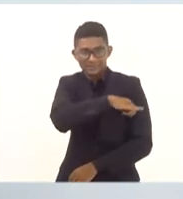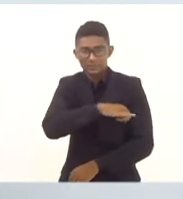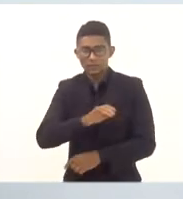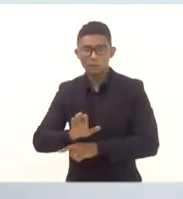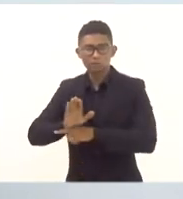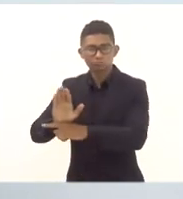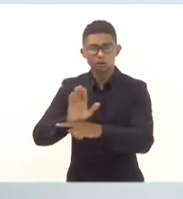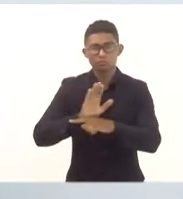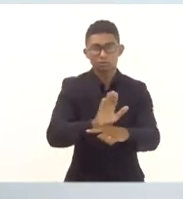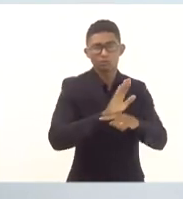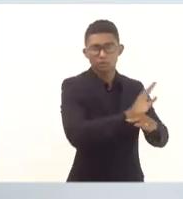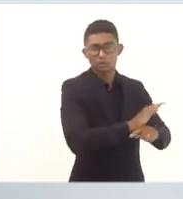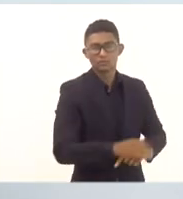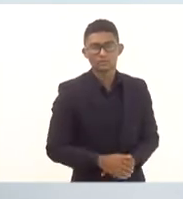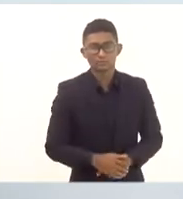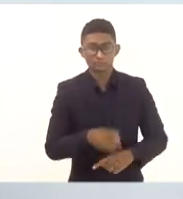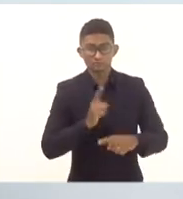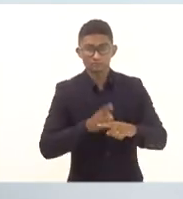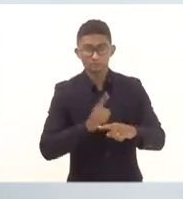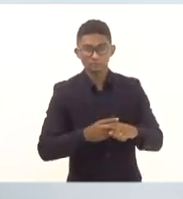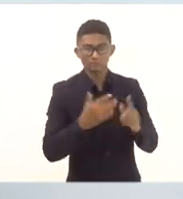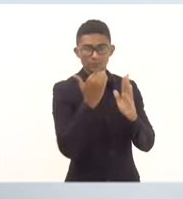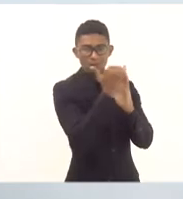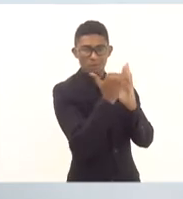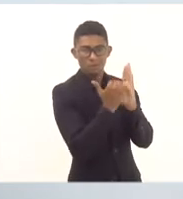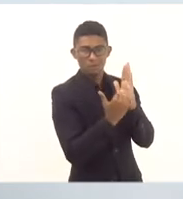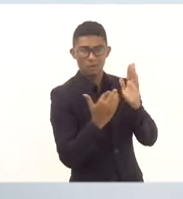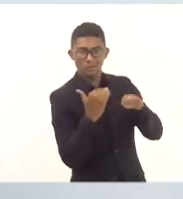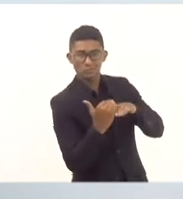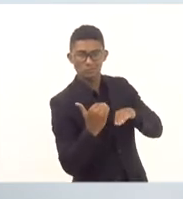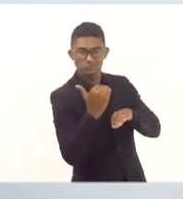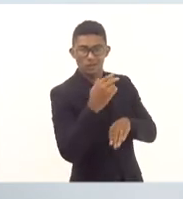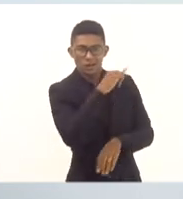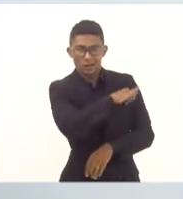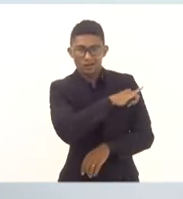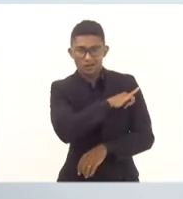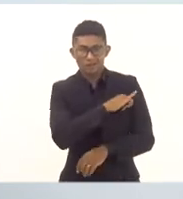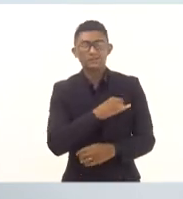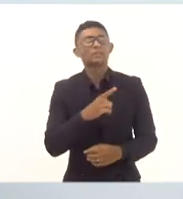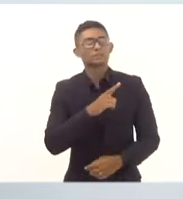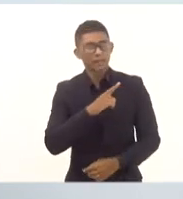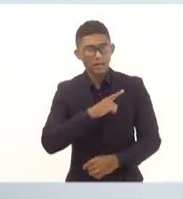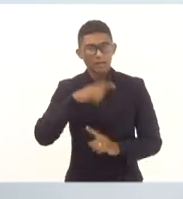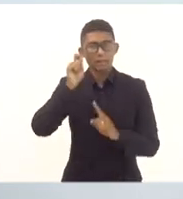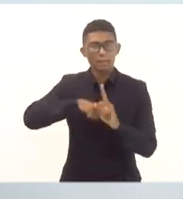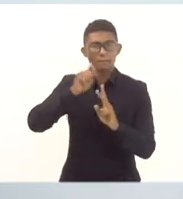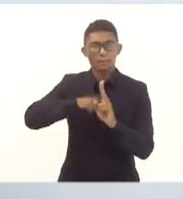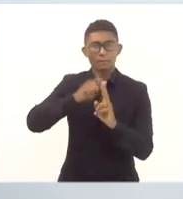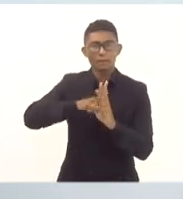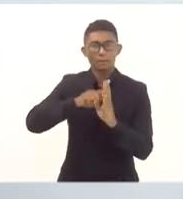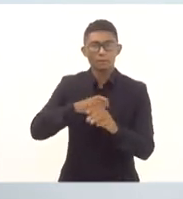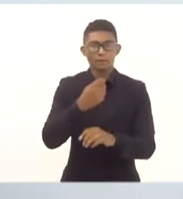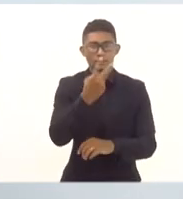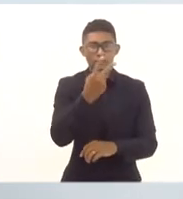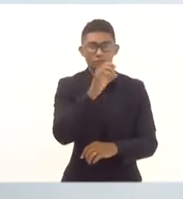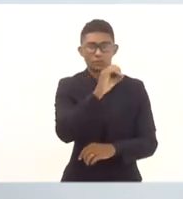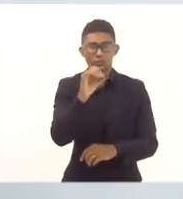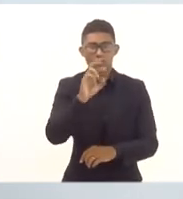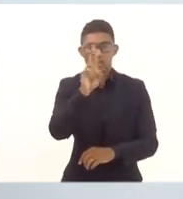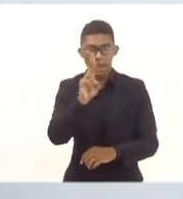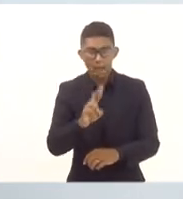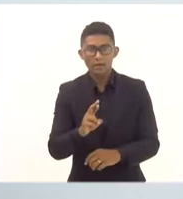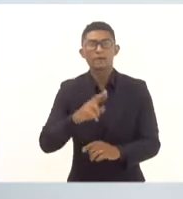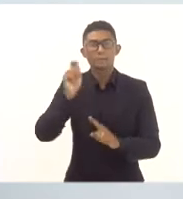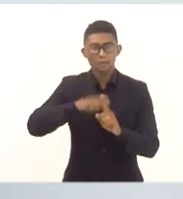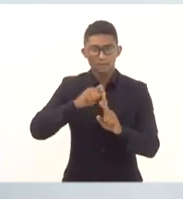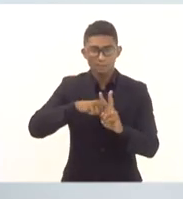a partir dos benefícios do supera cerca de 200 reais de mensagem e me corrijam se algum dado